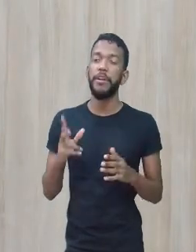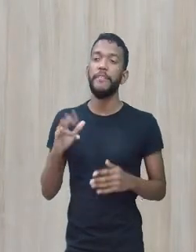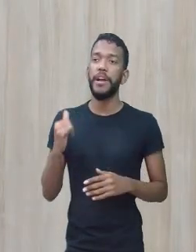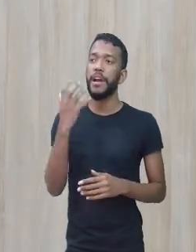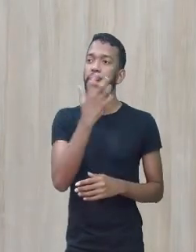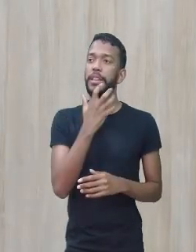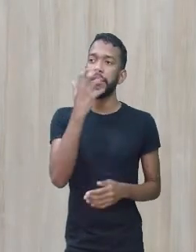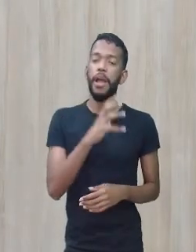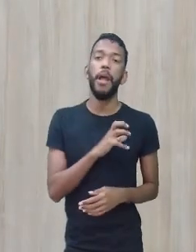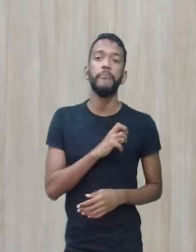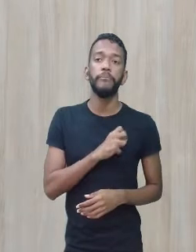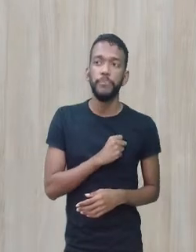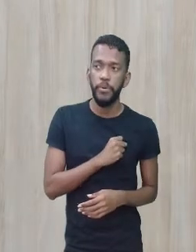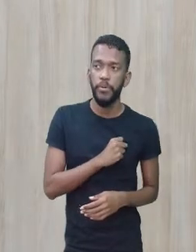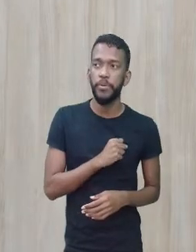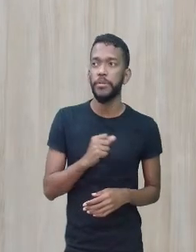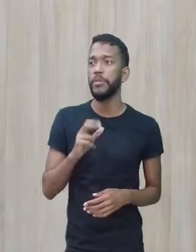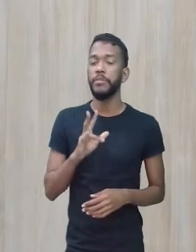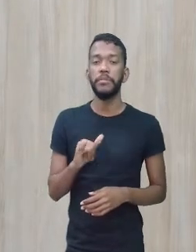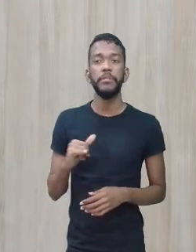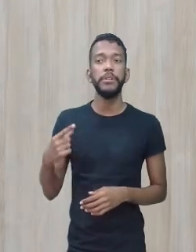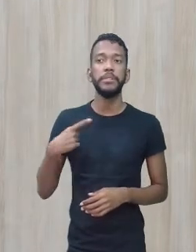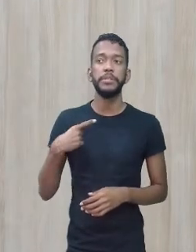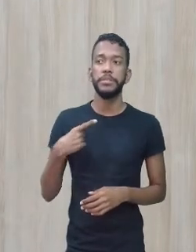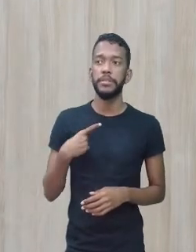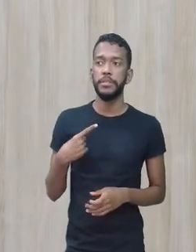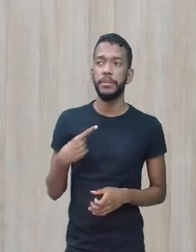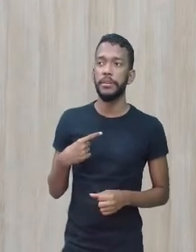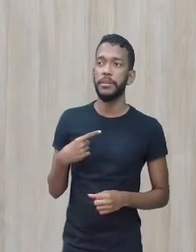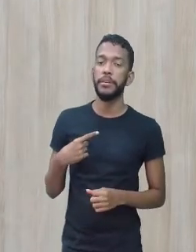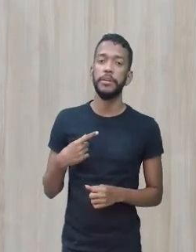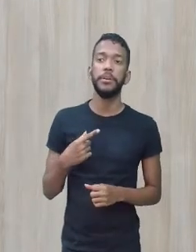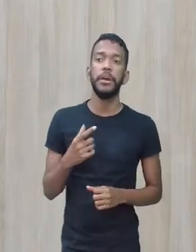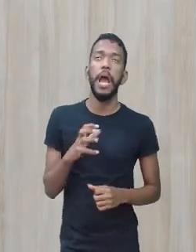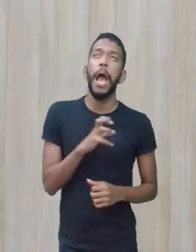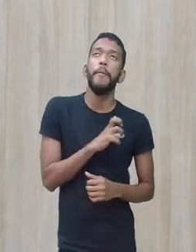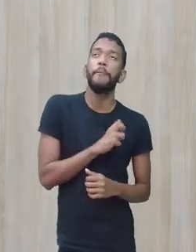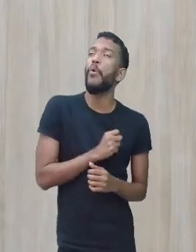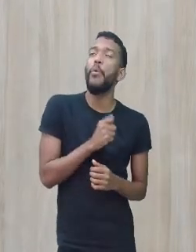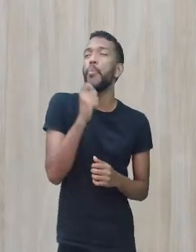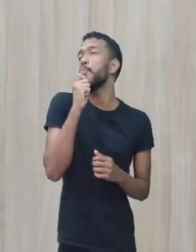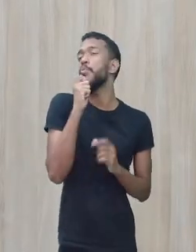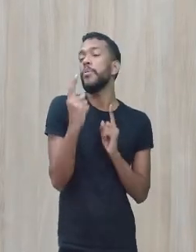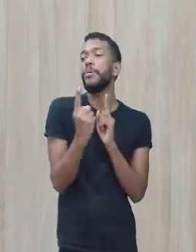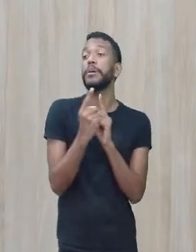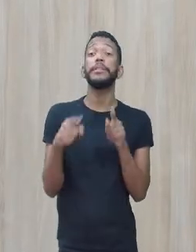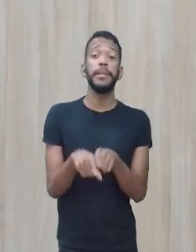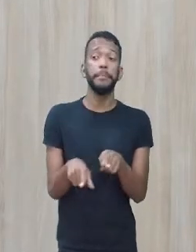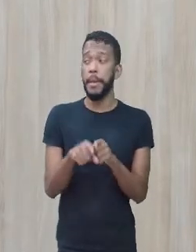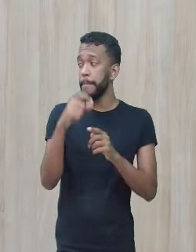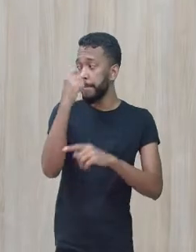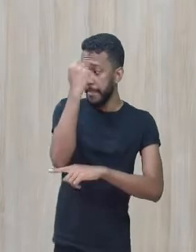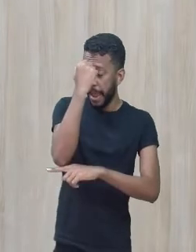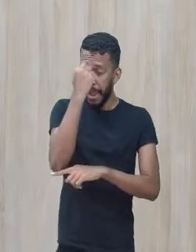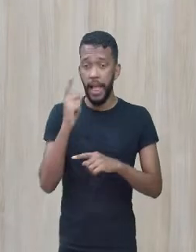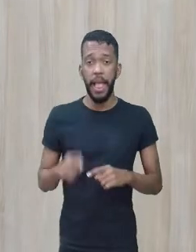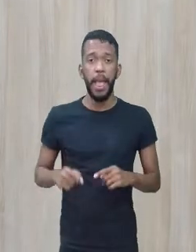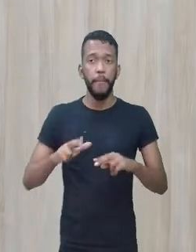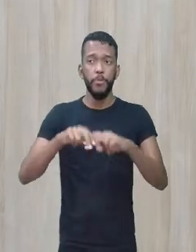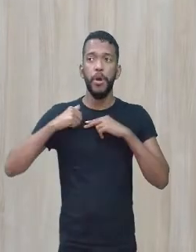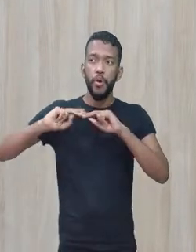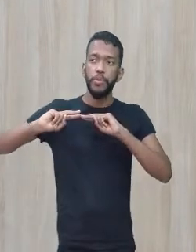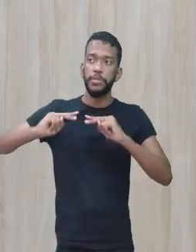amor mal correspondido. Então há quem coloque o brega também como uma consequência, né,